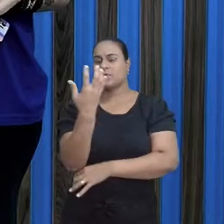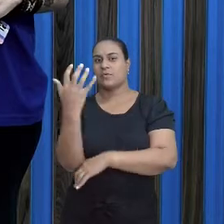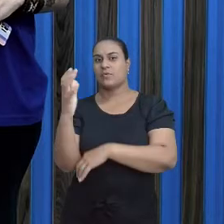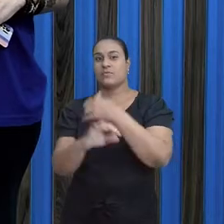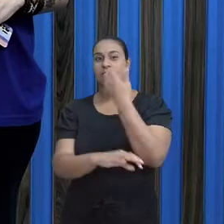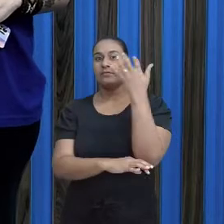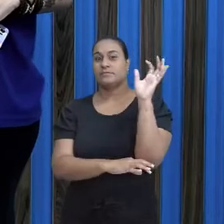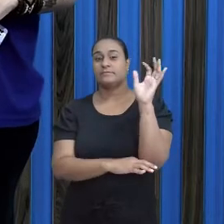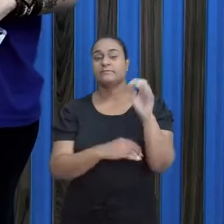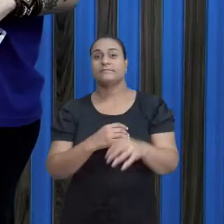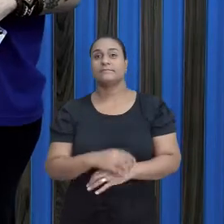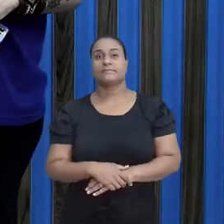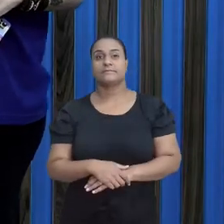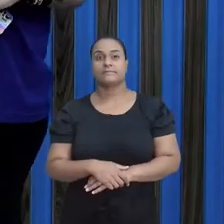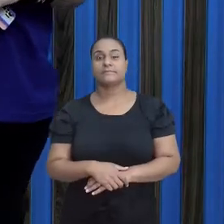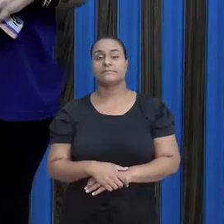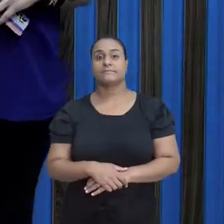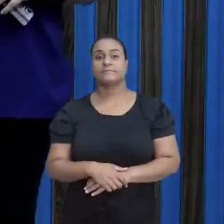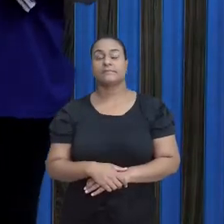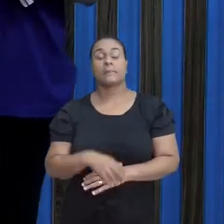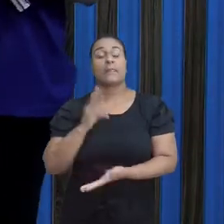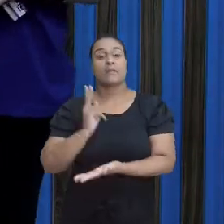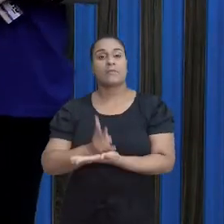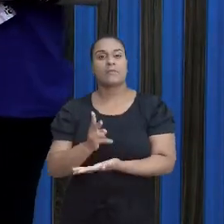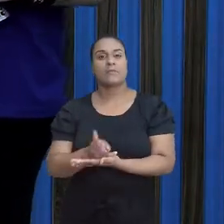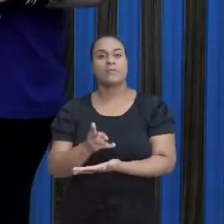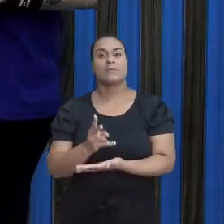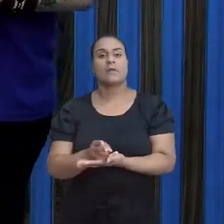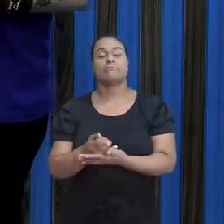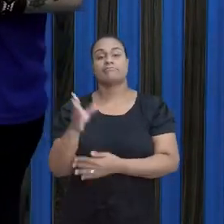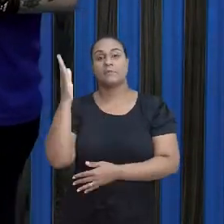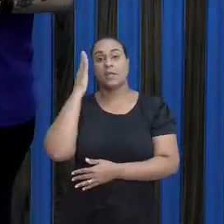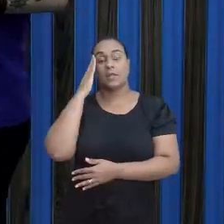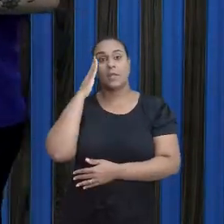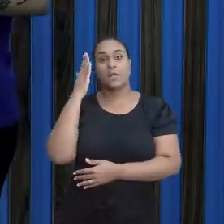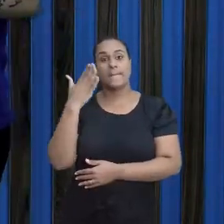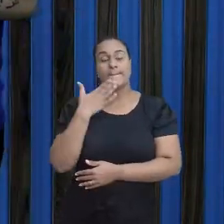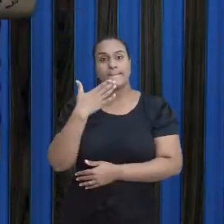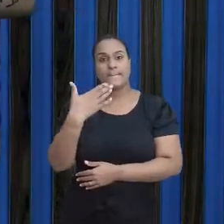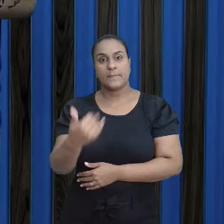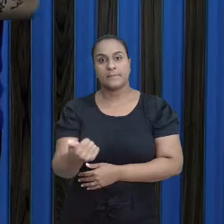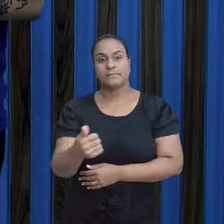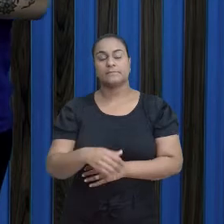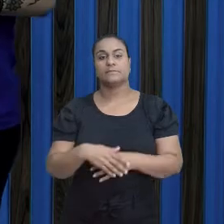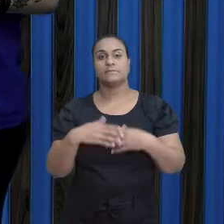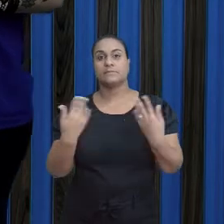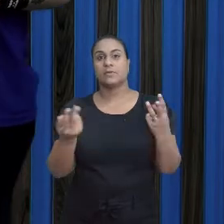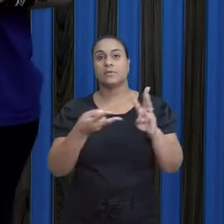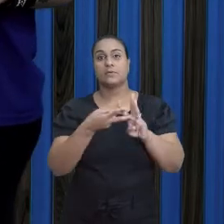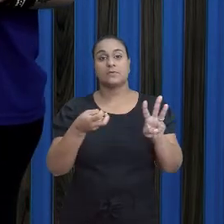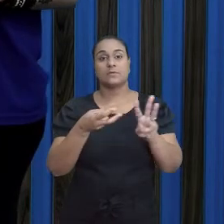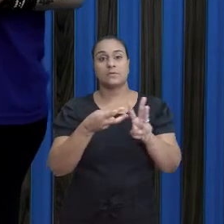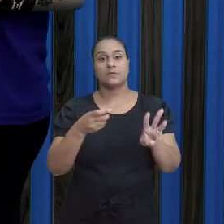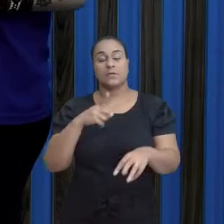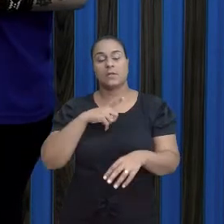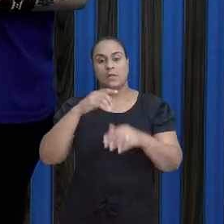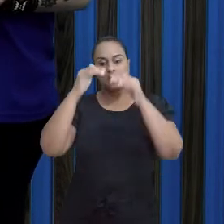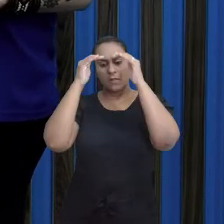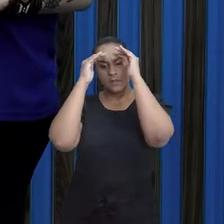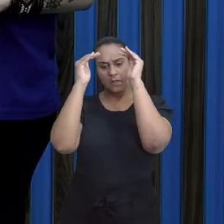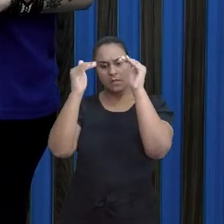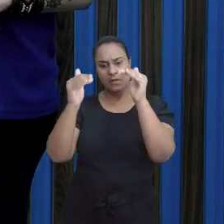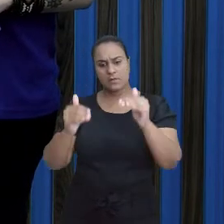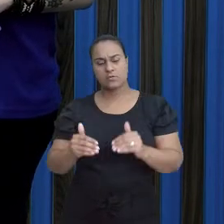mas vamos avançando, vamos em seguida para entender um pouquinho melhor. Então, os indígenas, né, ele tem esse respeito